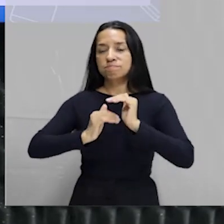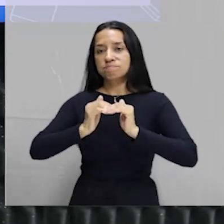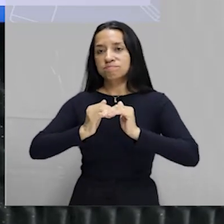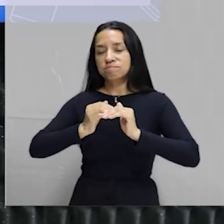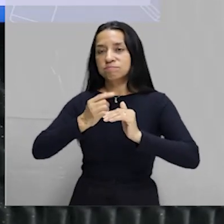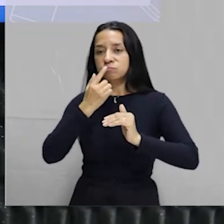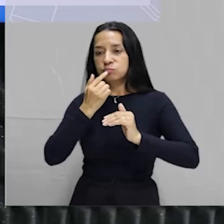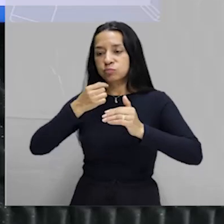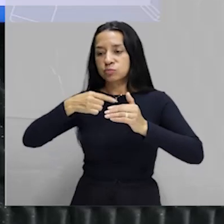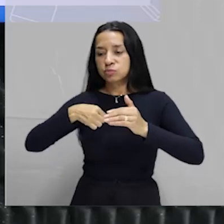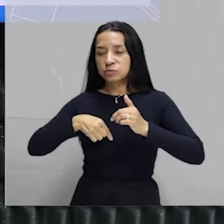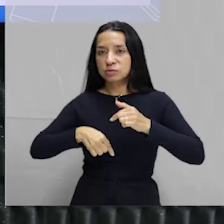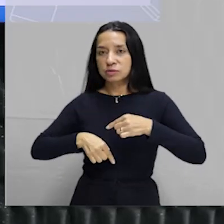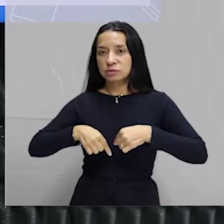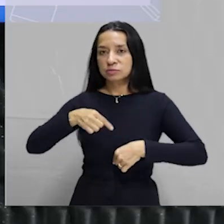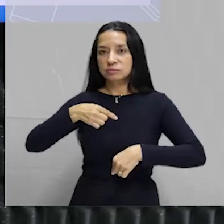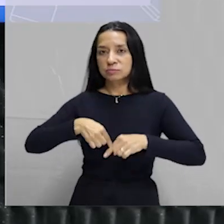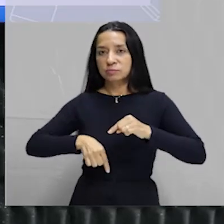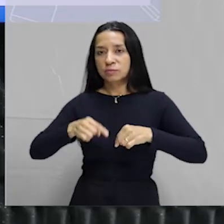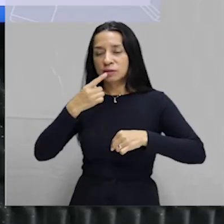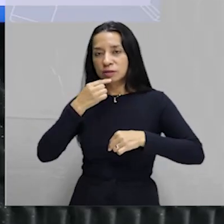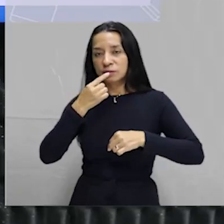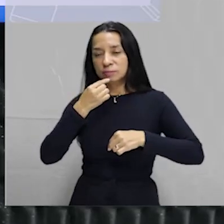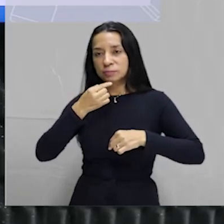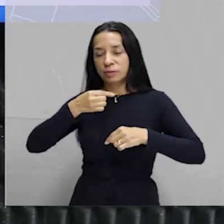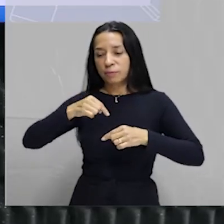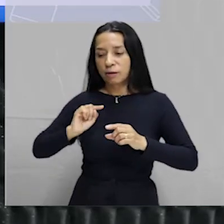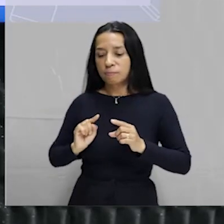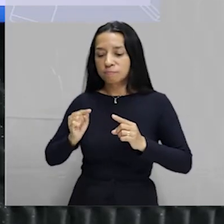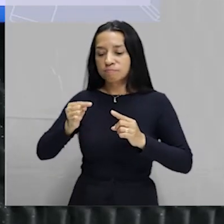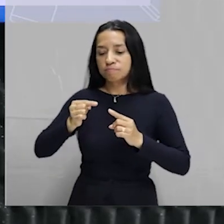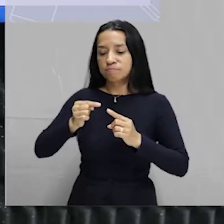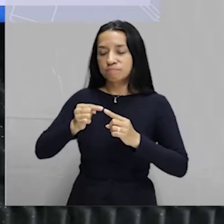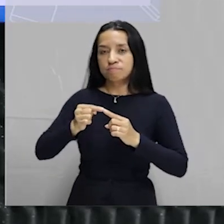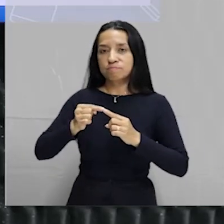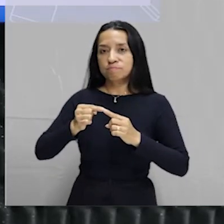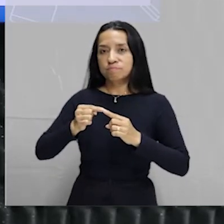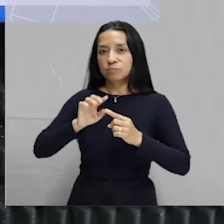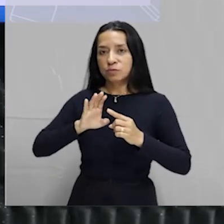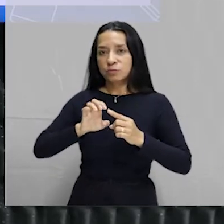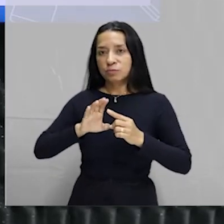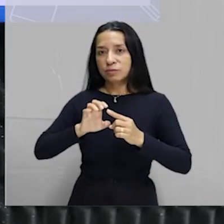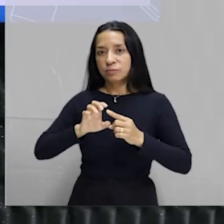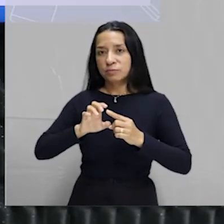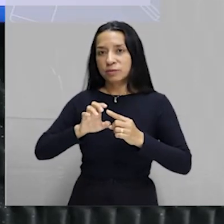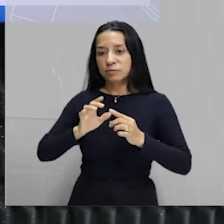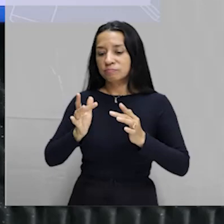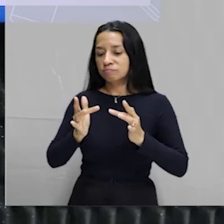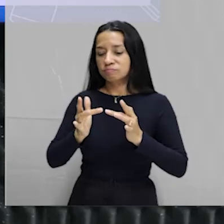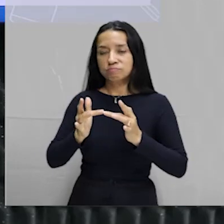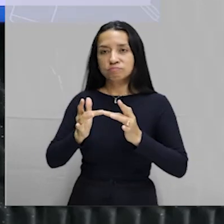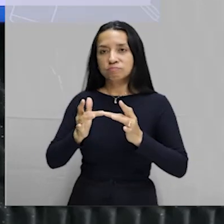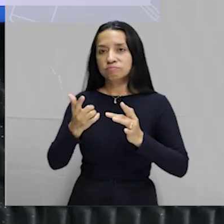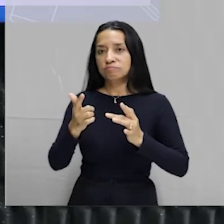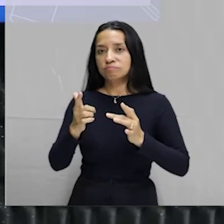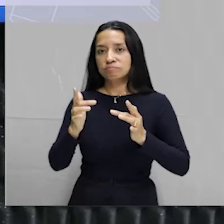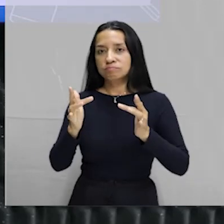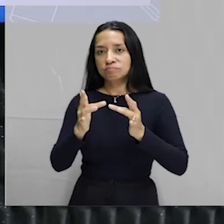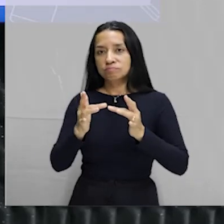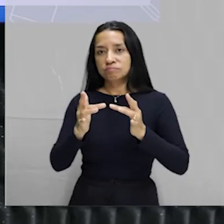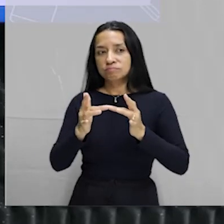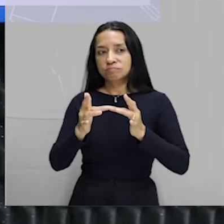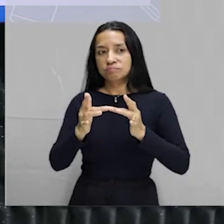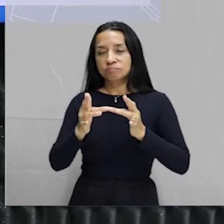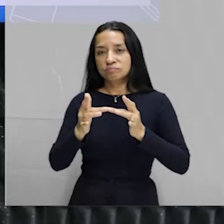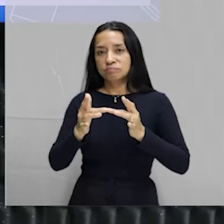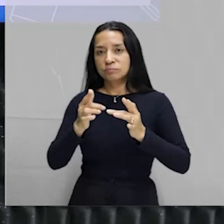corrente sanguínea da mãe para a corrente sanguínea do bebê sem contato entre